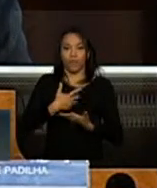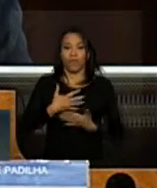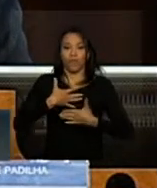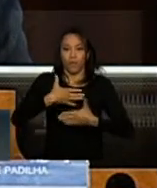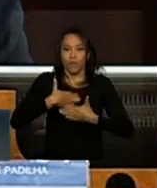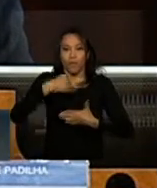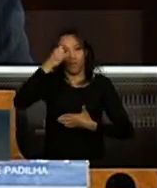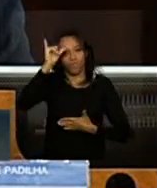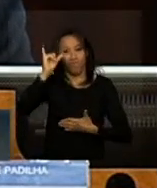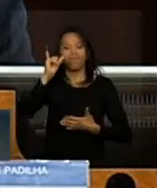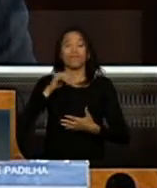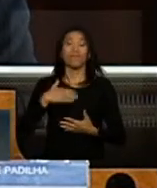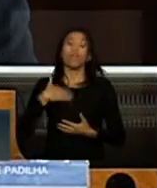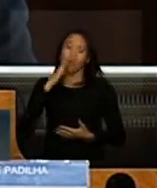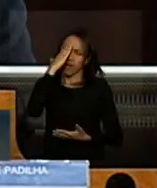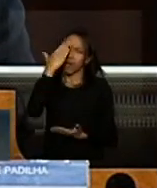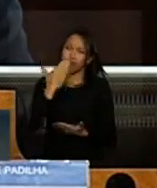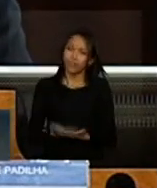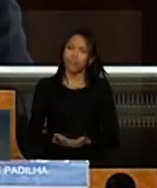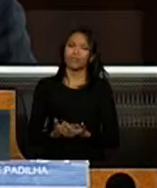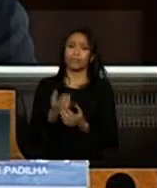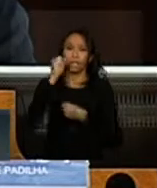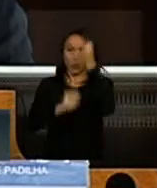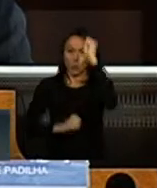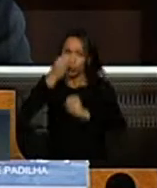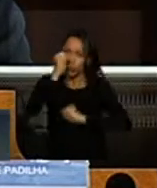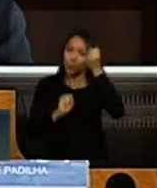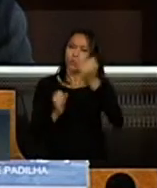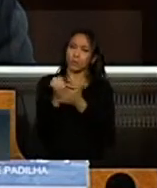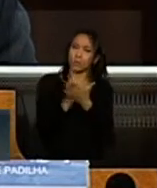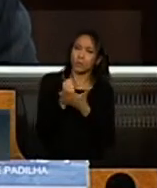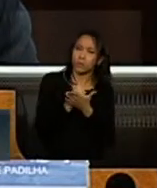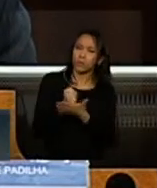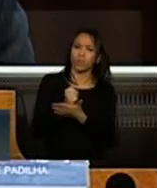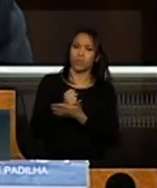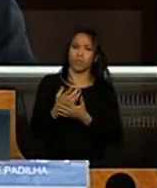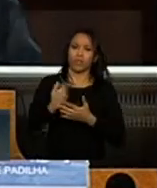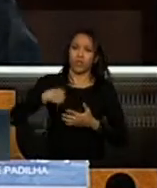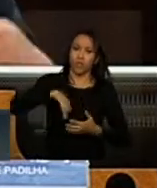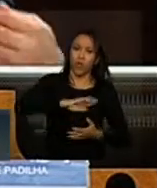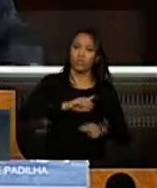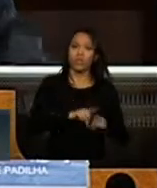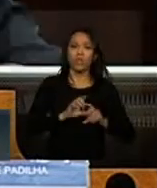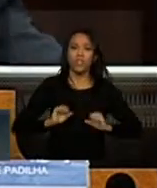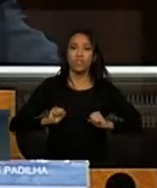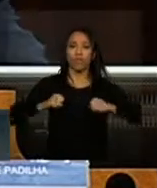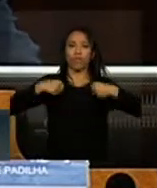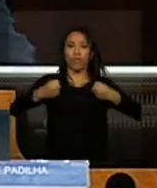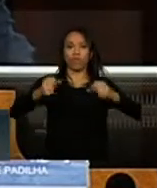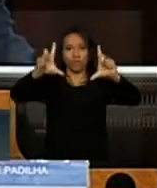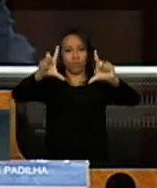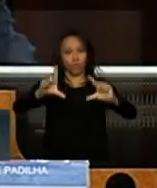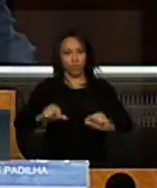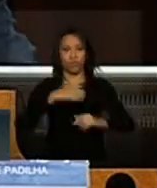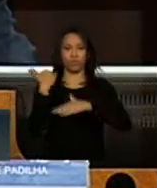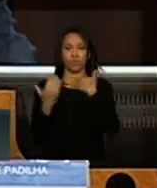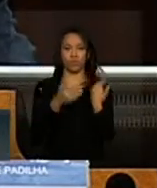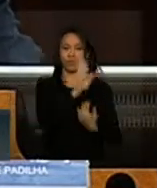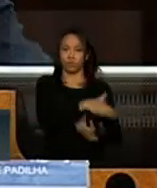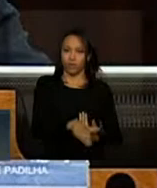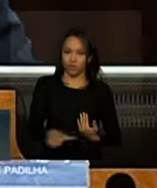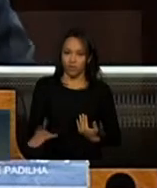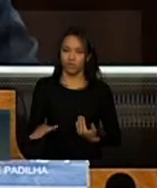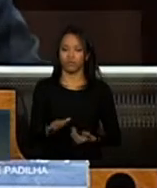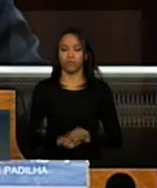impacto, acredito, muito positivo no esforço que nós temos que ter de redução da mortalidade infantil e da